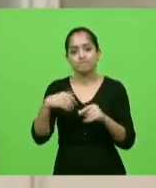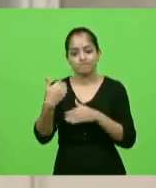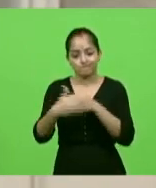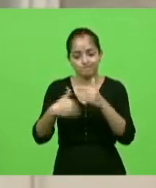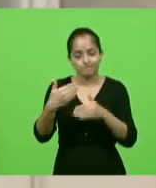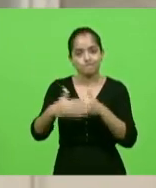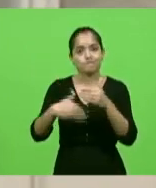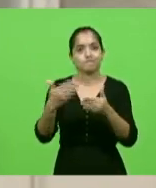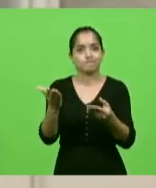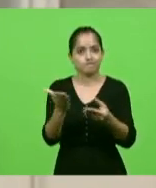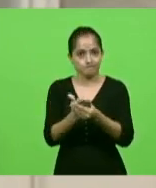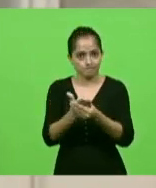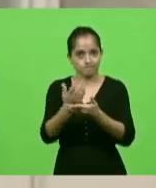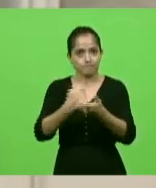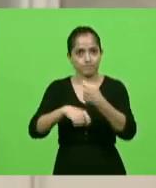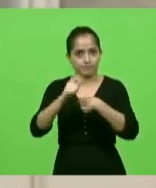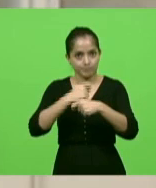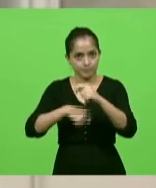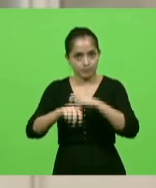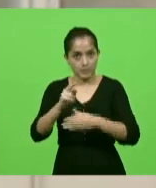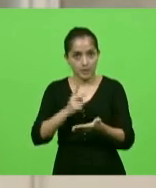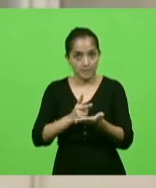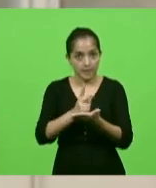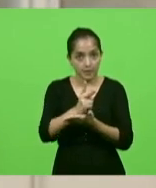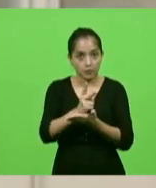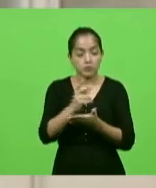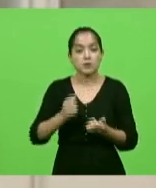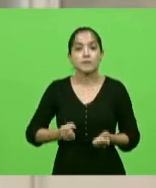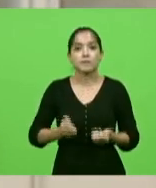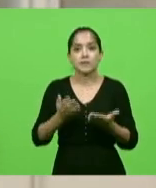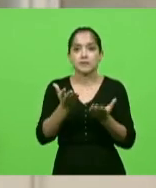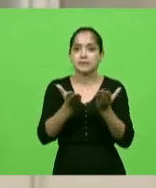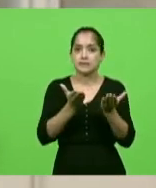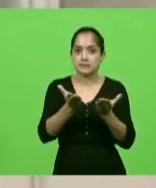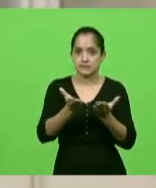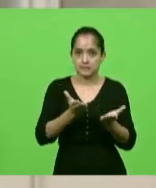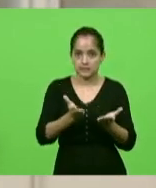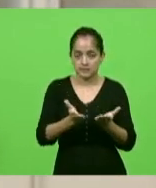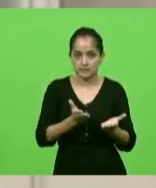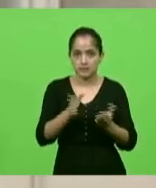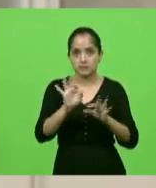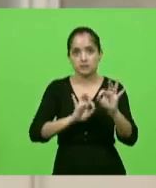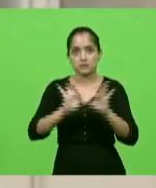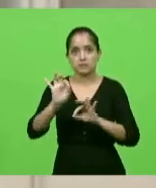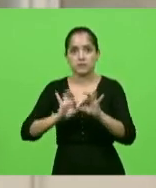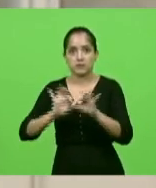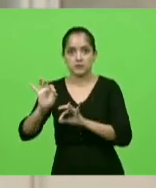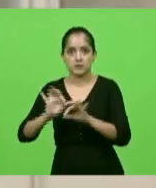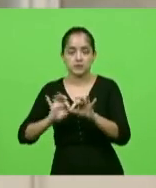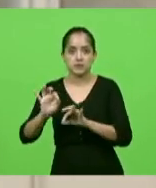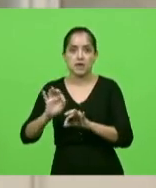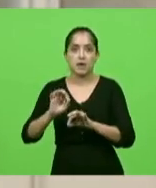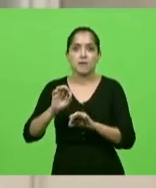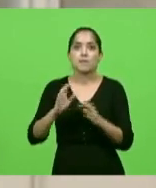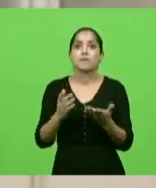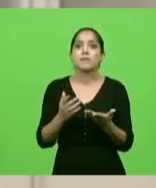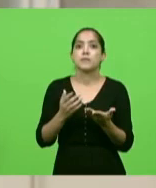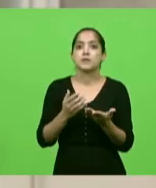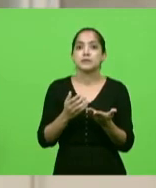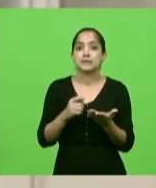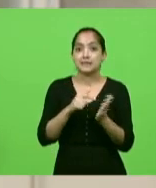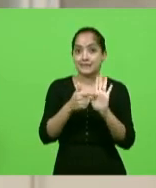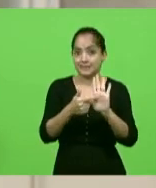do processo administrativo para continuidade das espécies a licitação elaborada minuta de dispensa